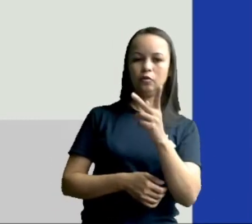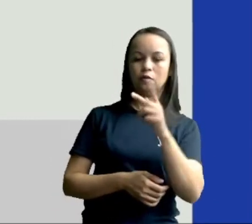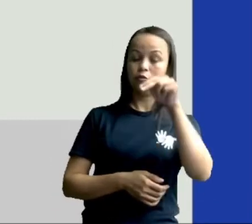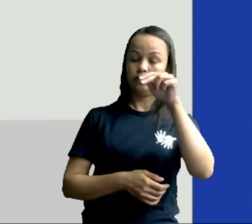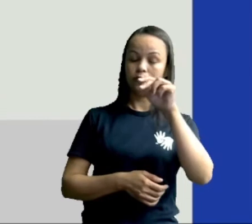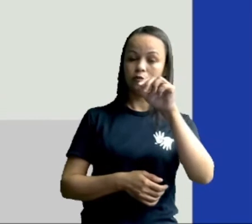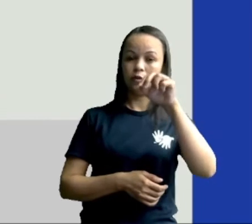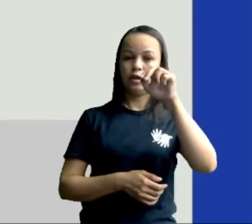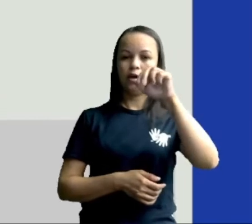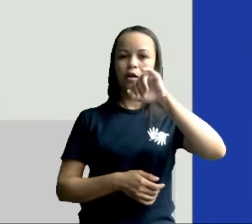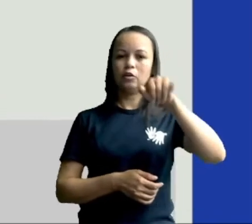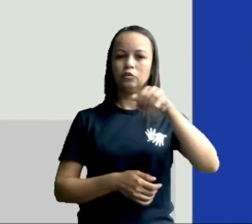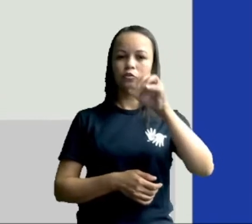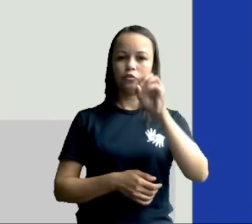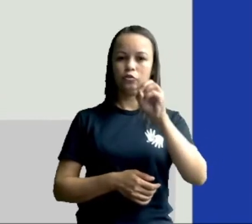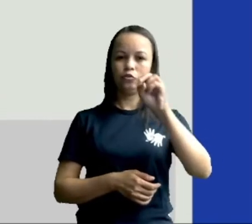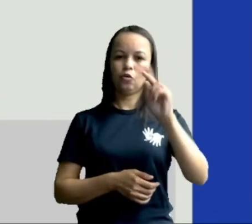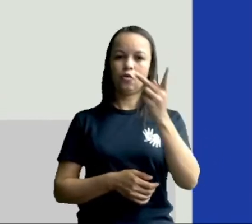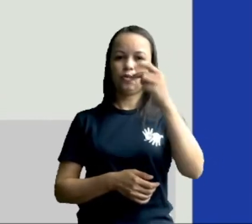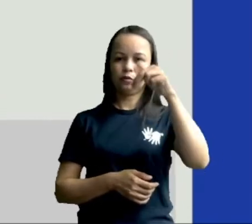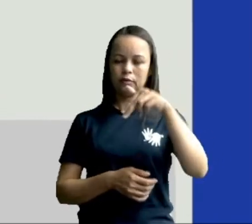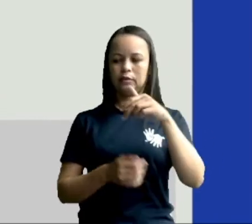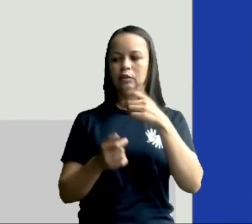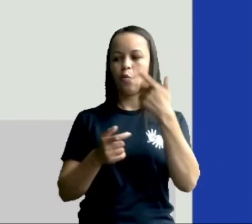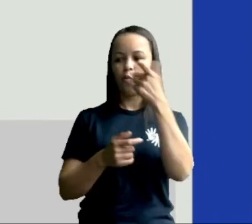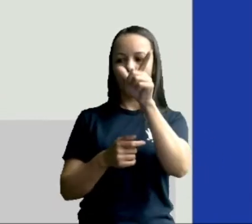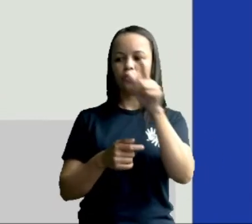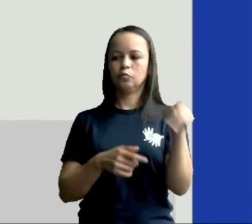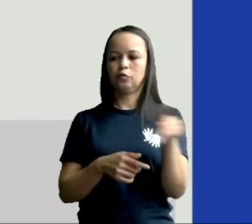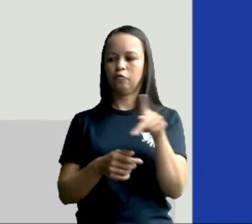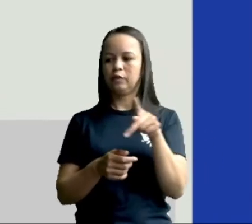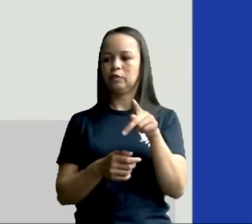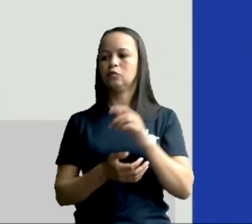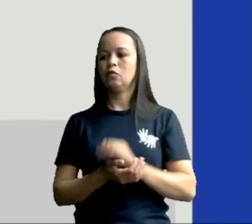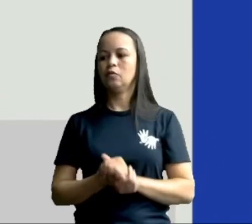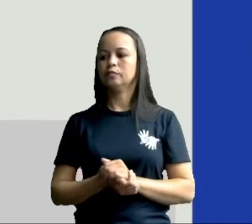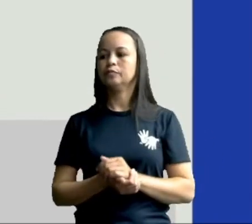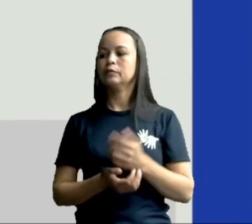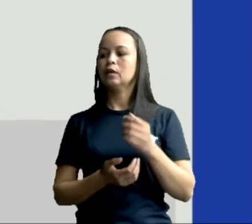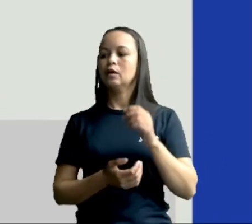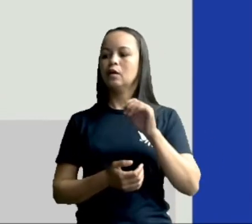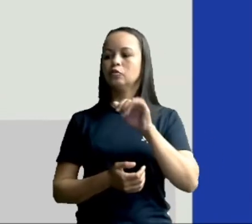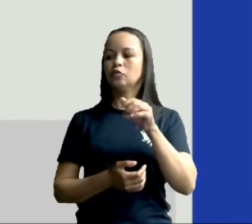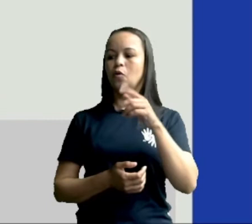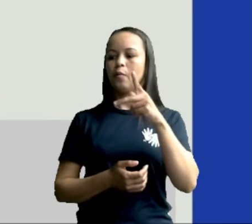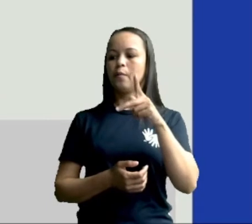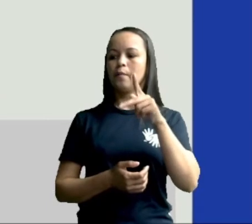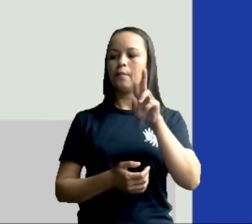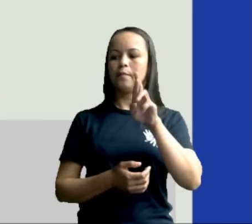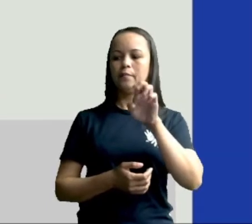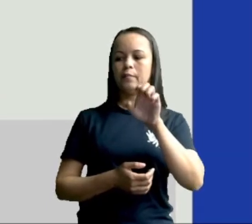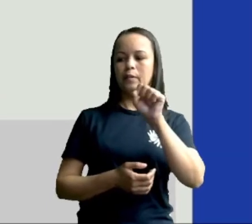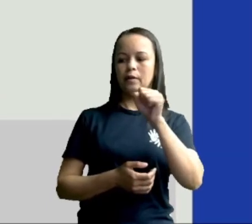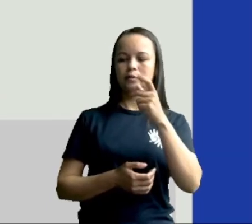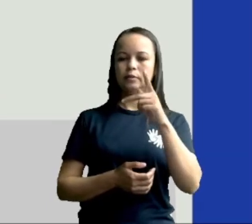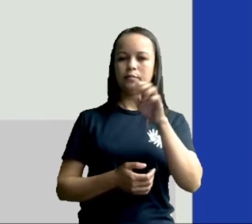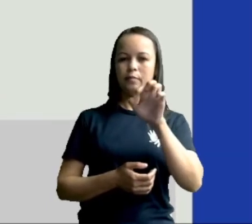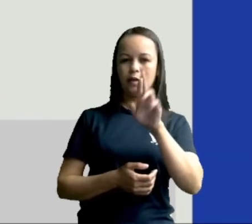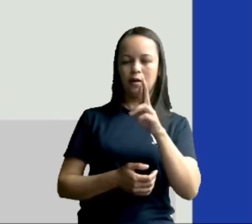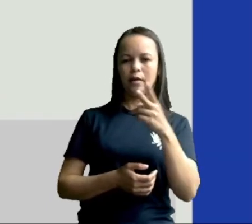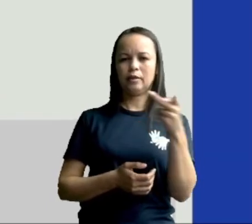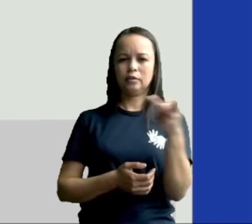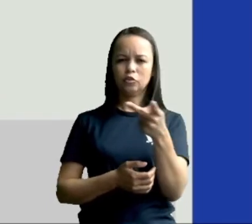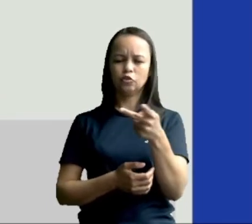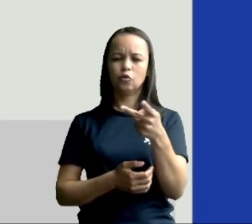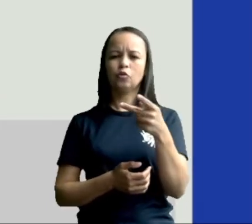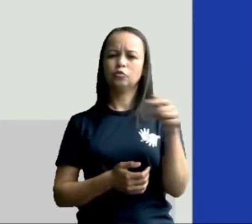professor John Pepys. Então, esses irmãos, propuseram, esse professor, juntamente